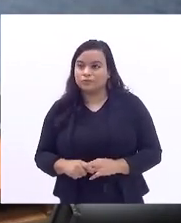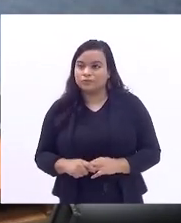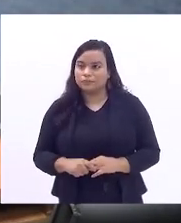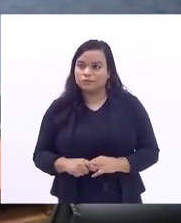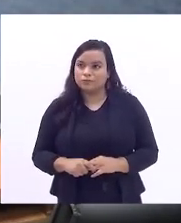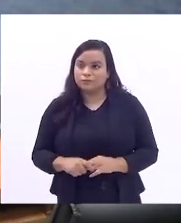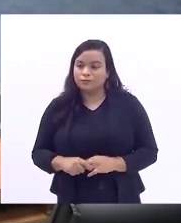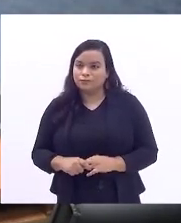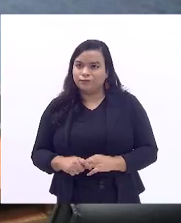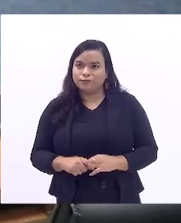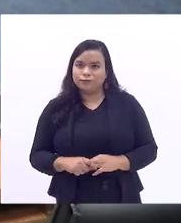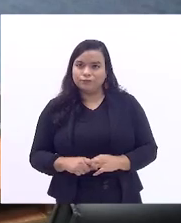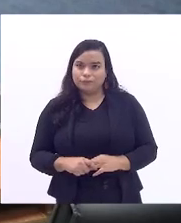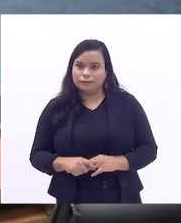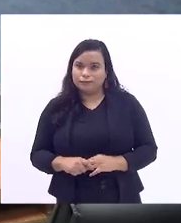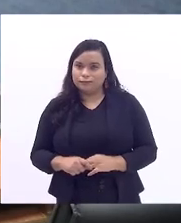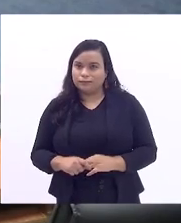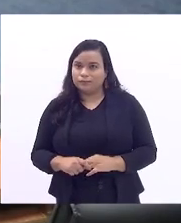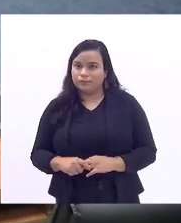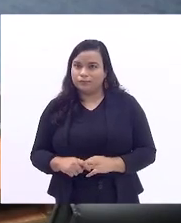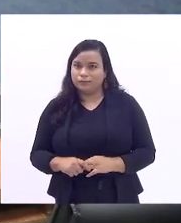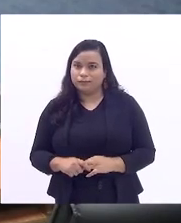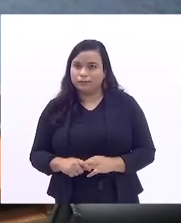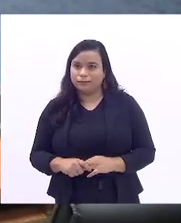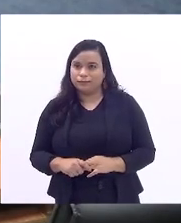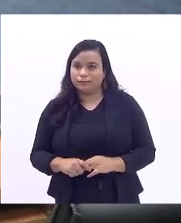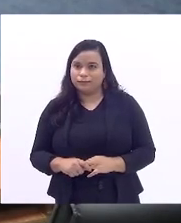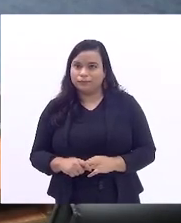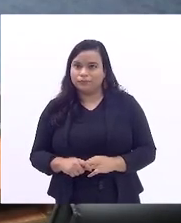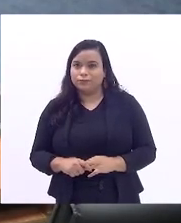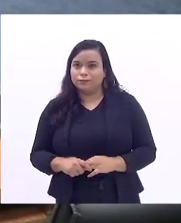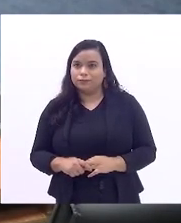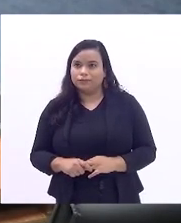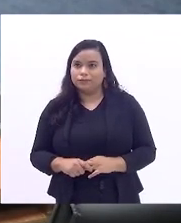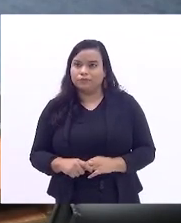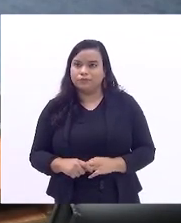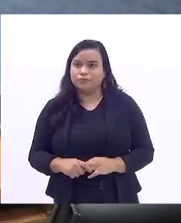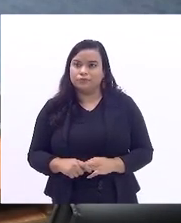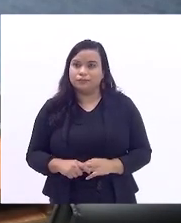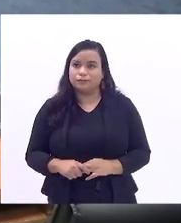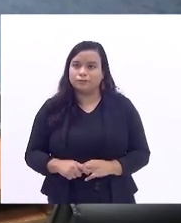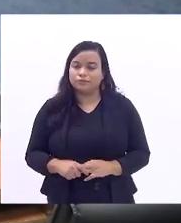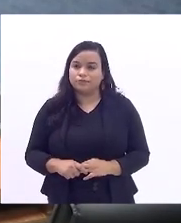E aí E aí